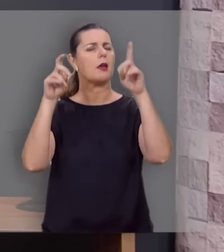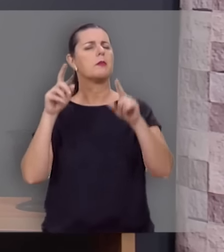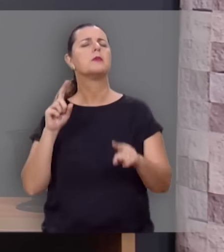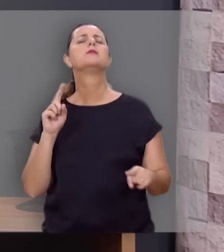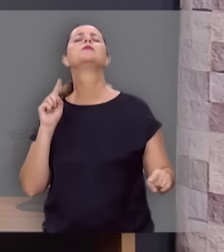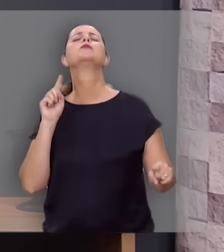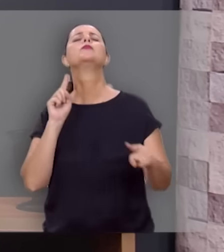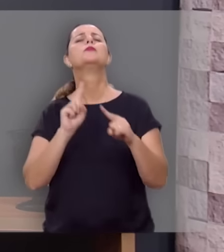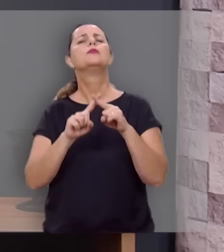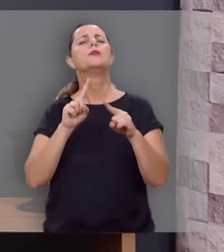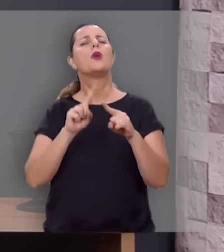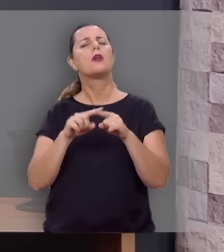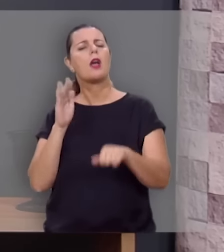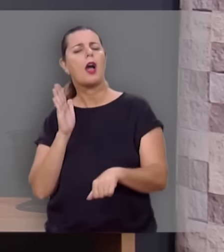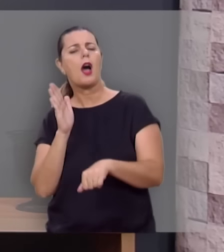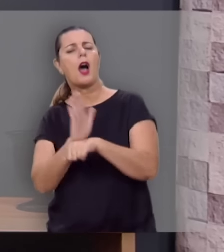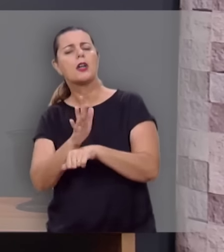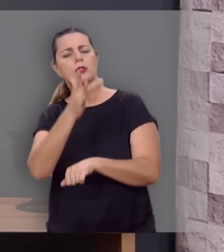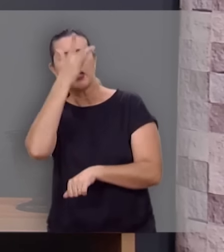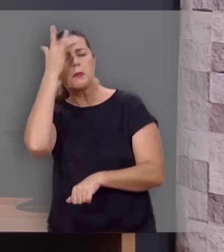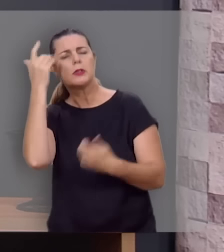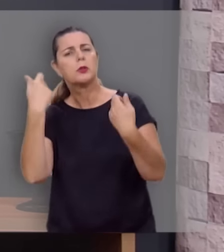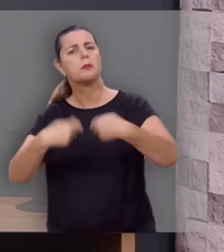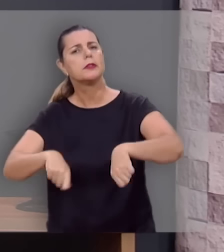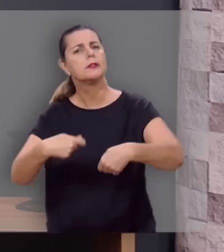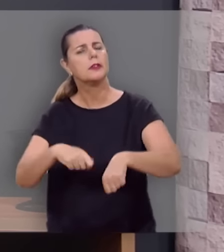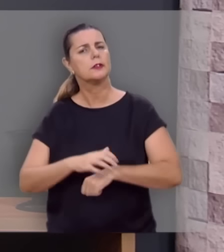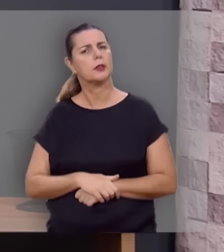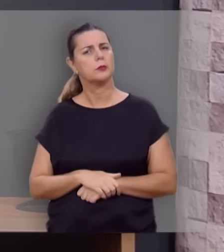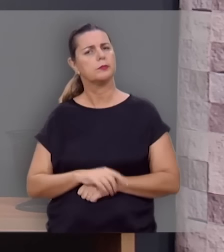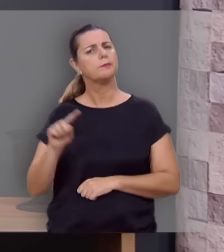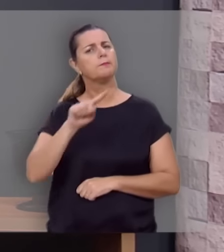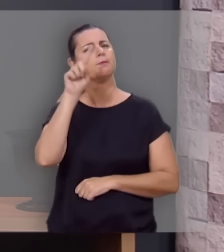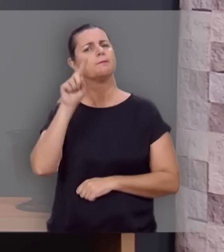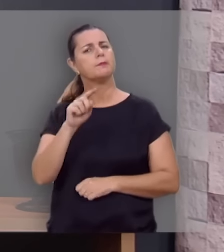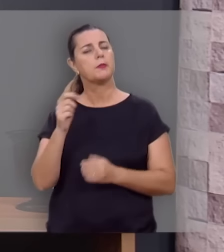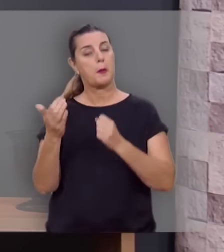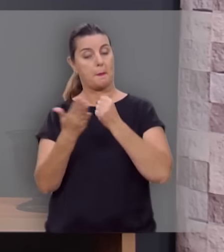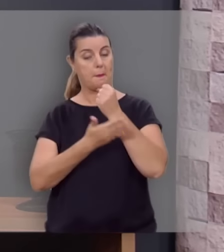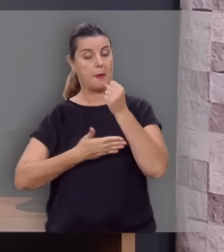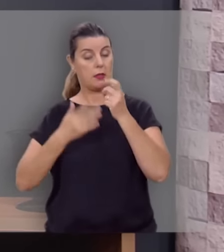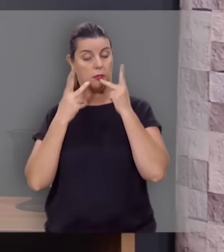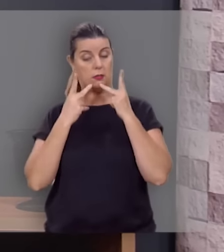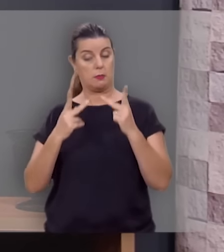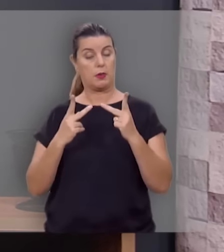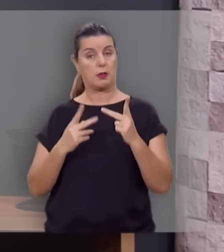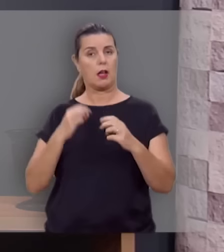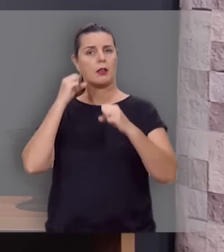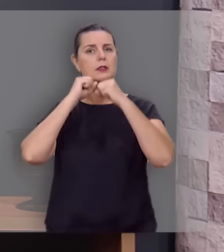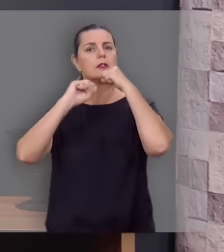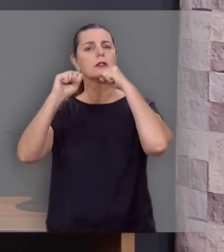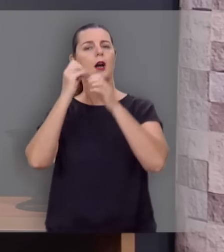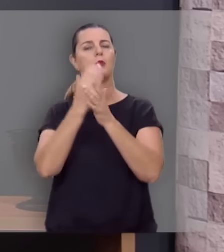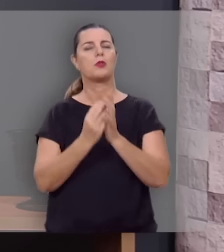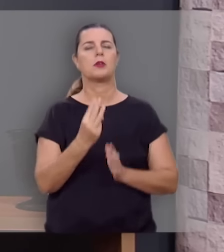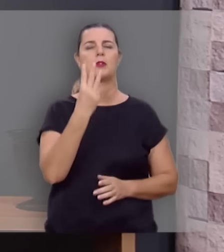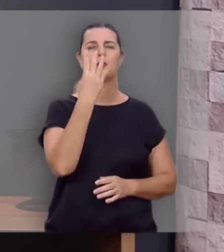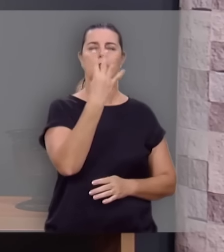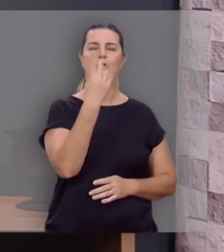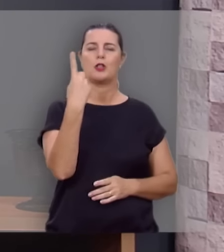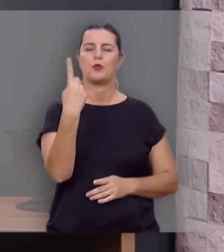por que acudir ao necessitado? Vamos basear esta mensagem no Salmo